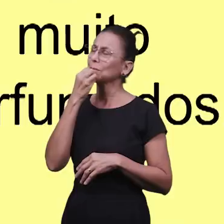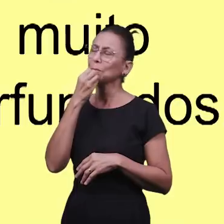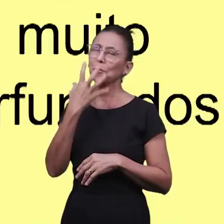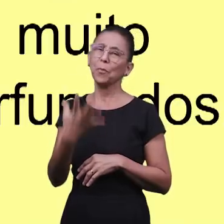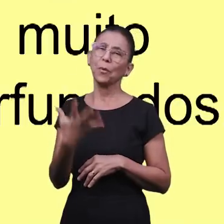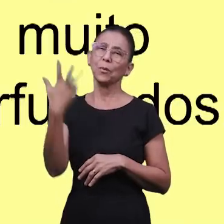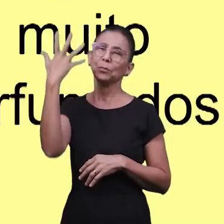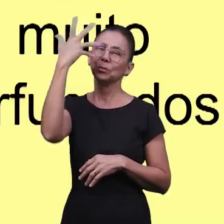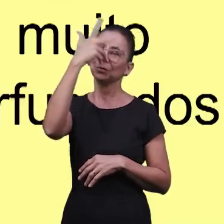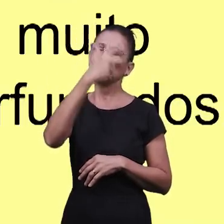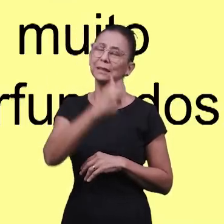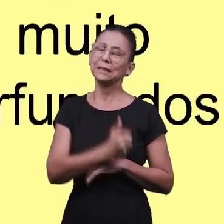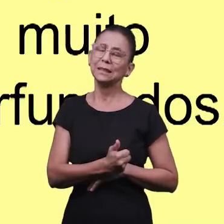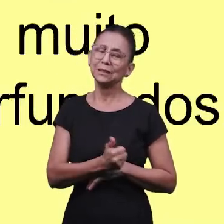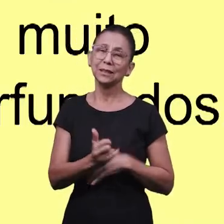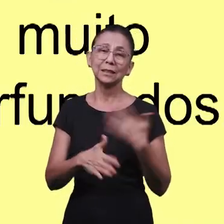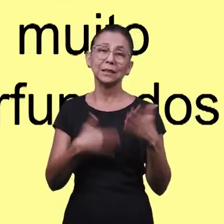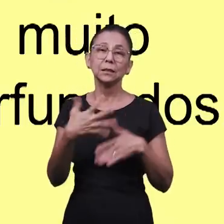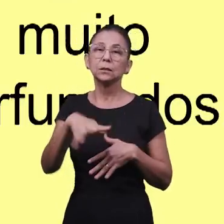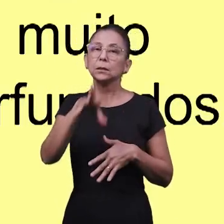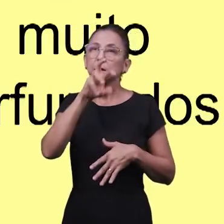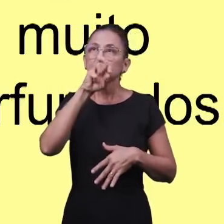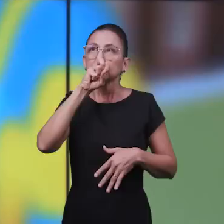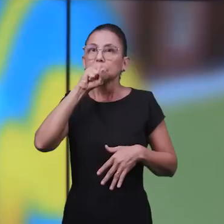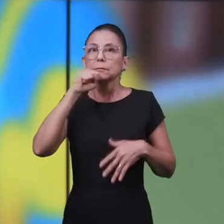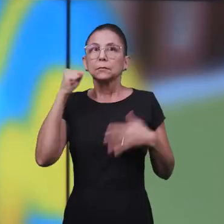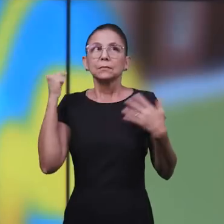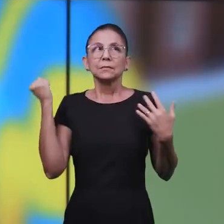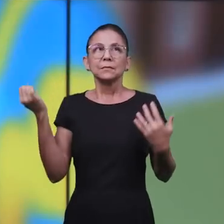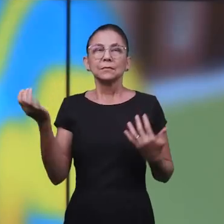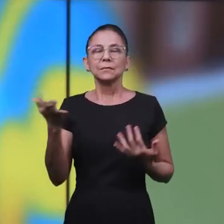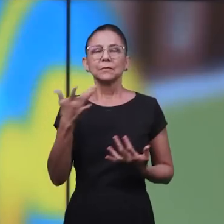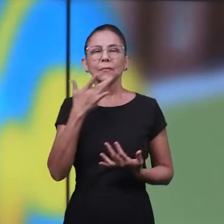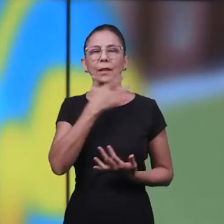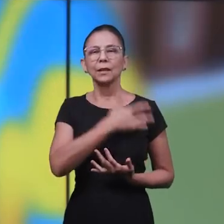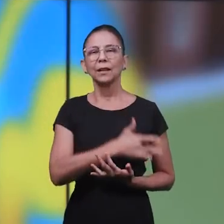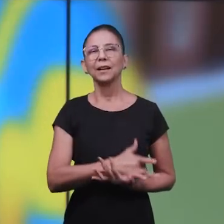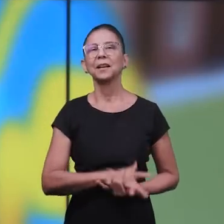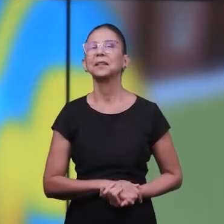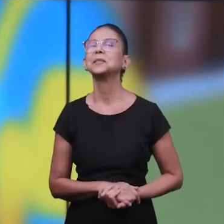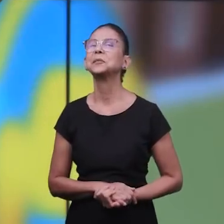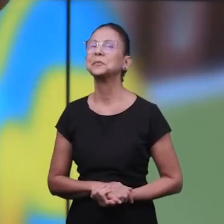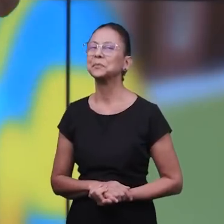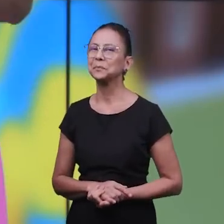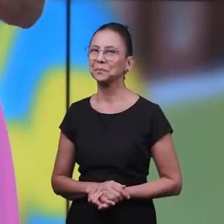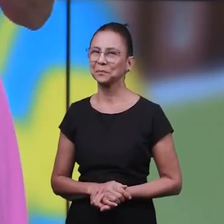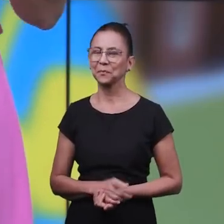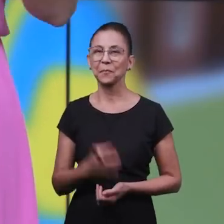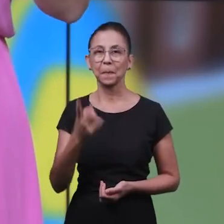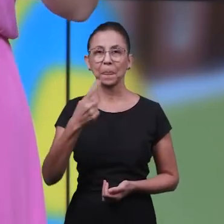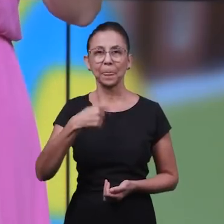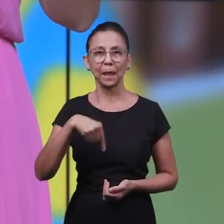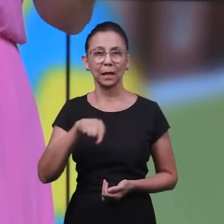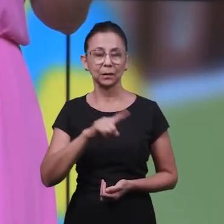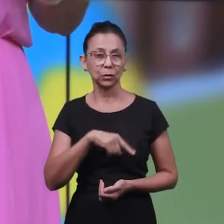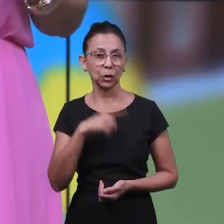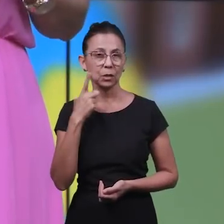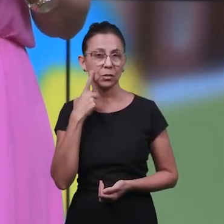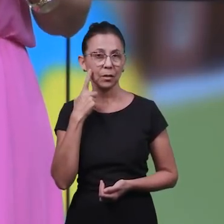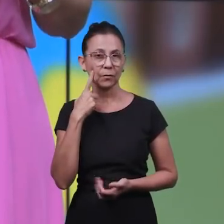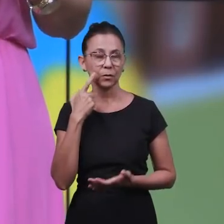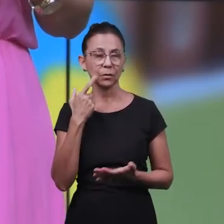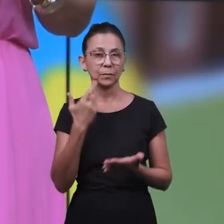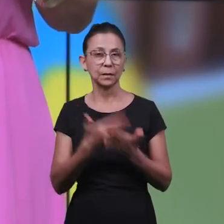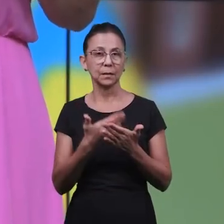de alegria e ainda há um perfume maravilhoso, não é verdade? E nós já aprendemos nas aulas anteriores